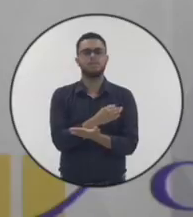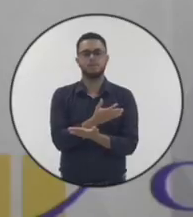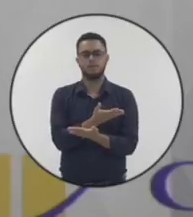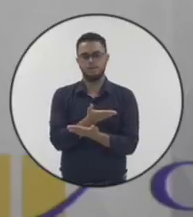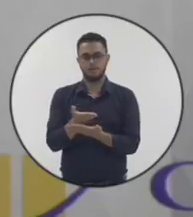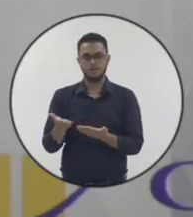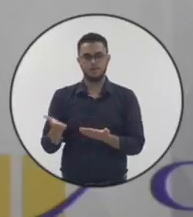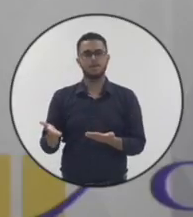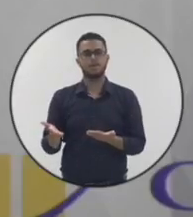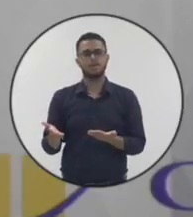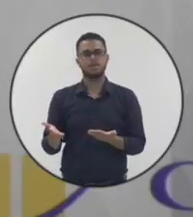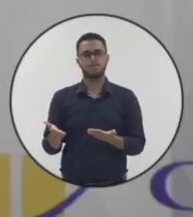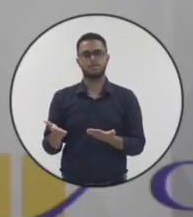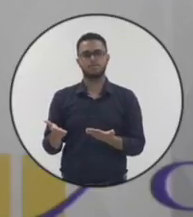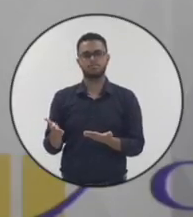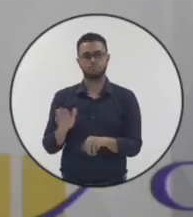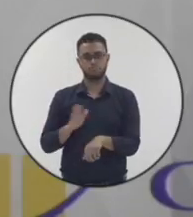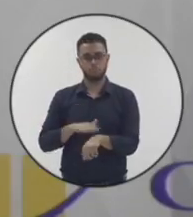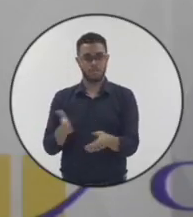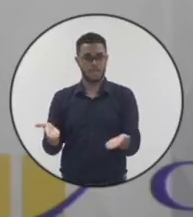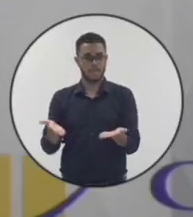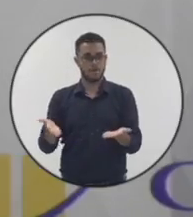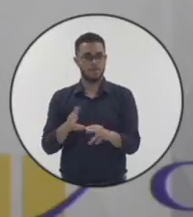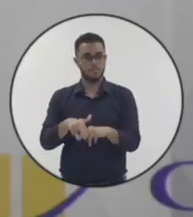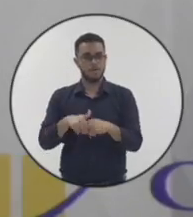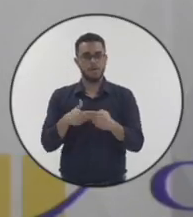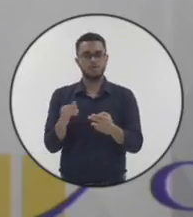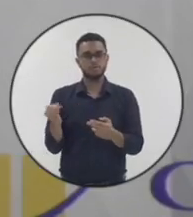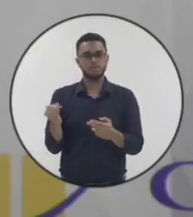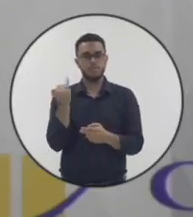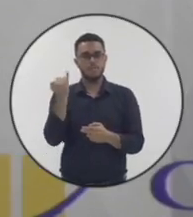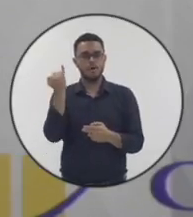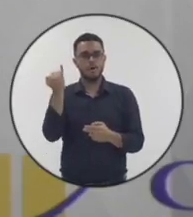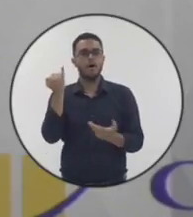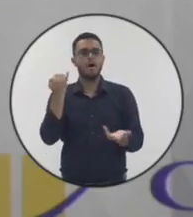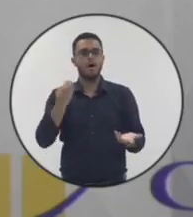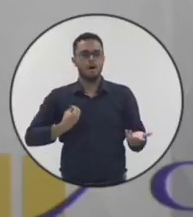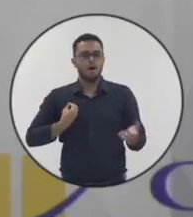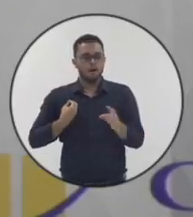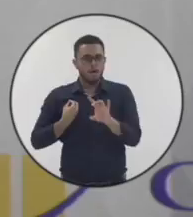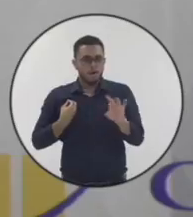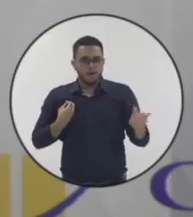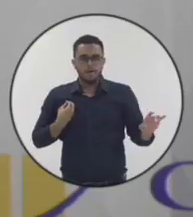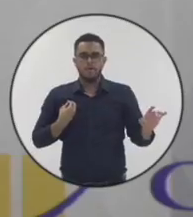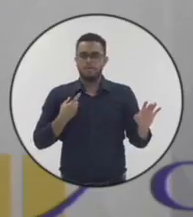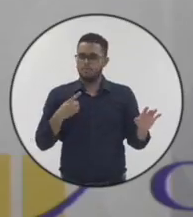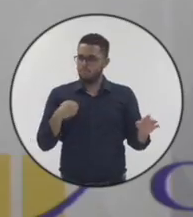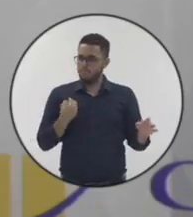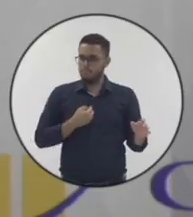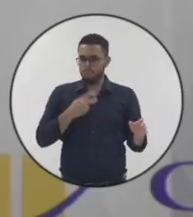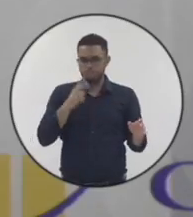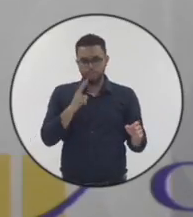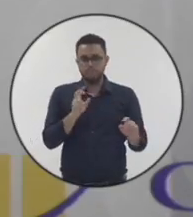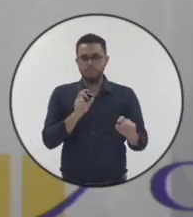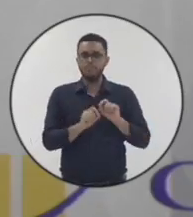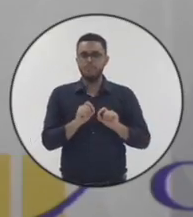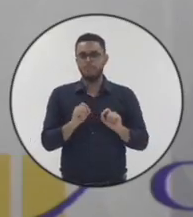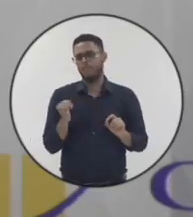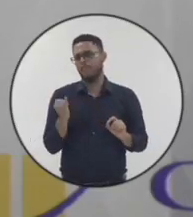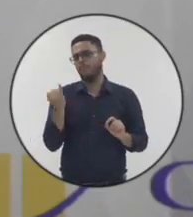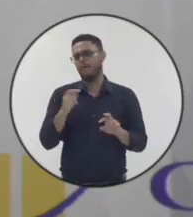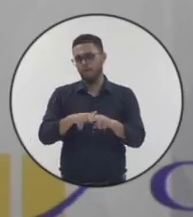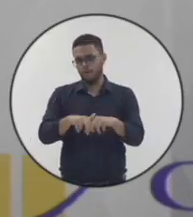sobre isso nesse momento com essas tão importantes figuras na luta de direitos humanos do Brasil. Só